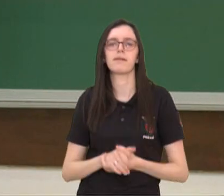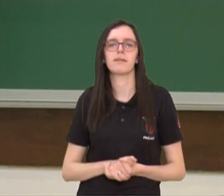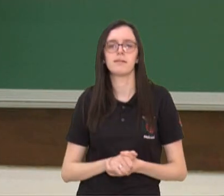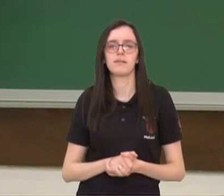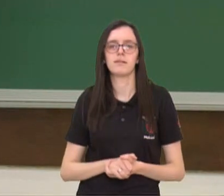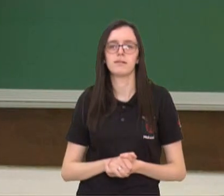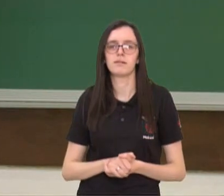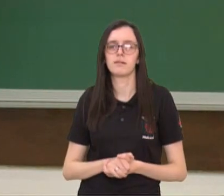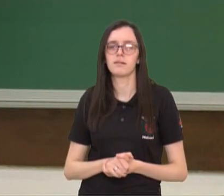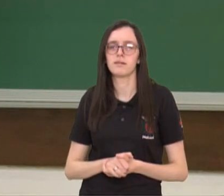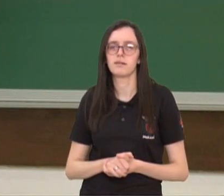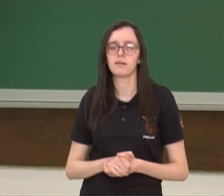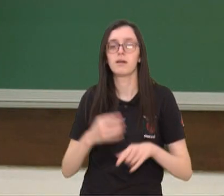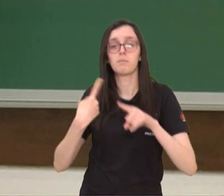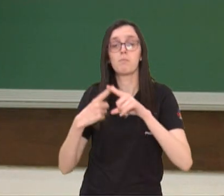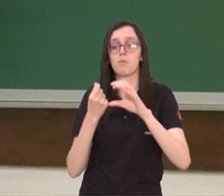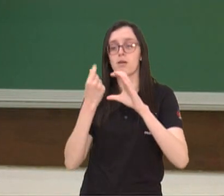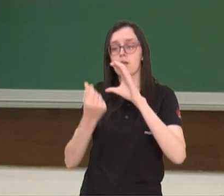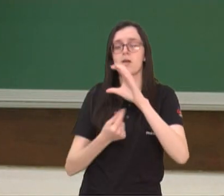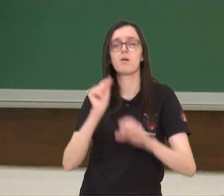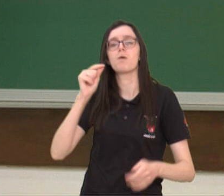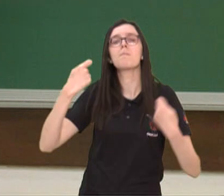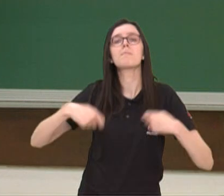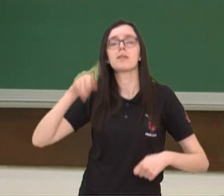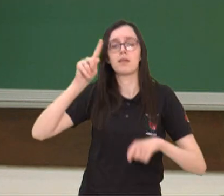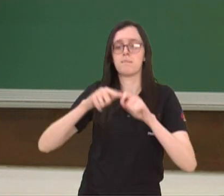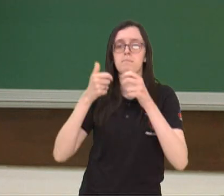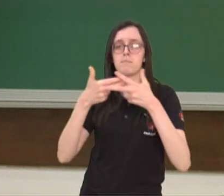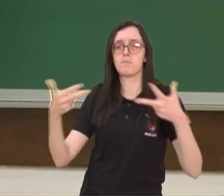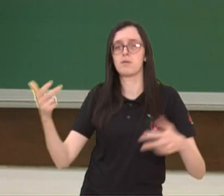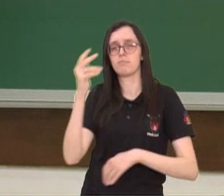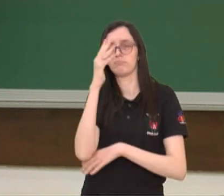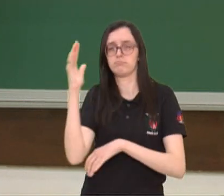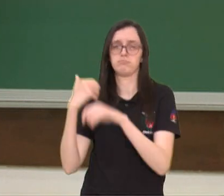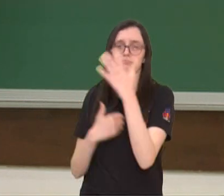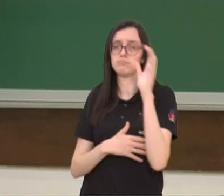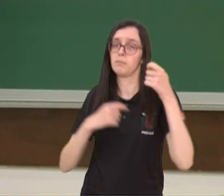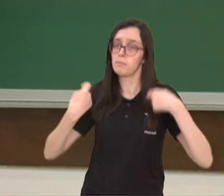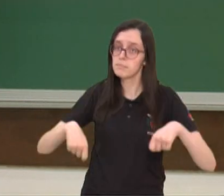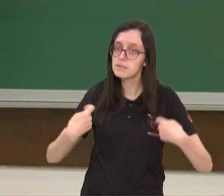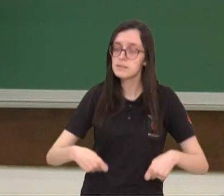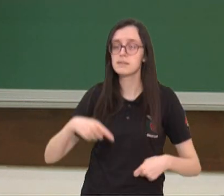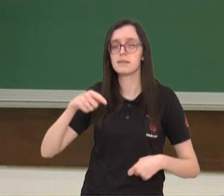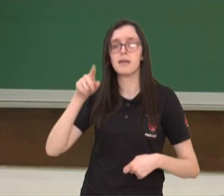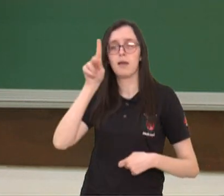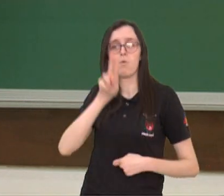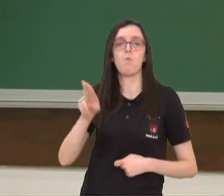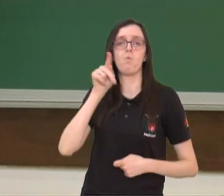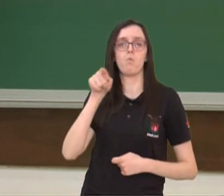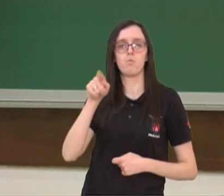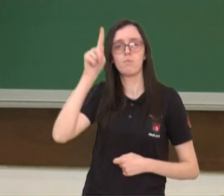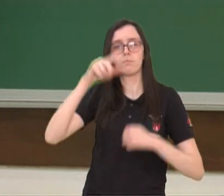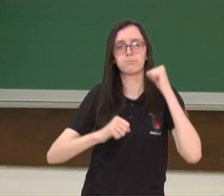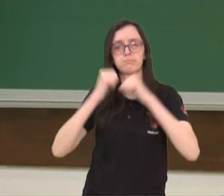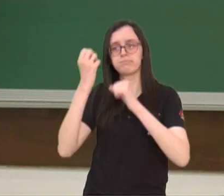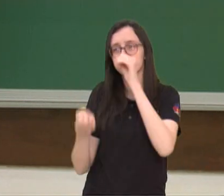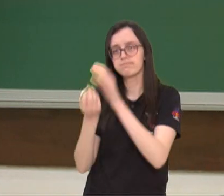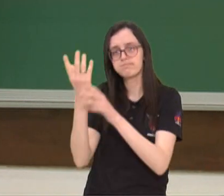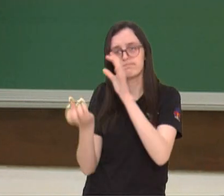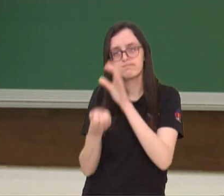ter, porque o capitalismo precisa do quê? De matéria-prima, precisa de implementação de